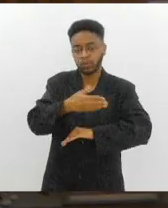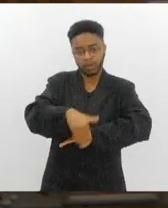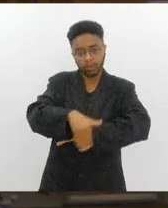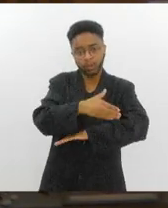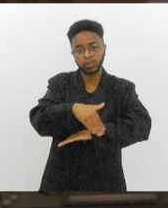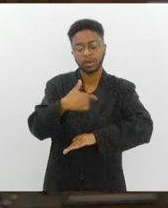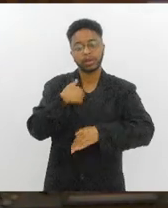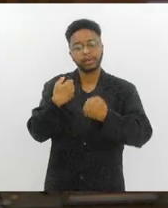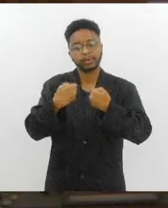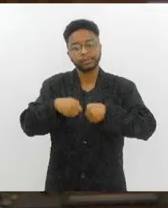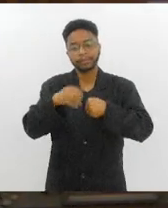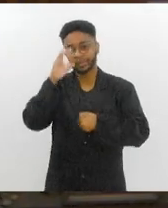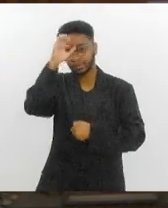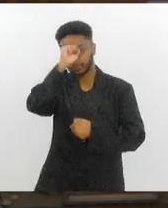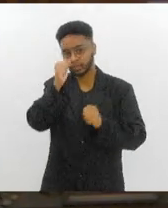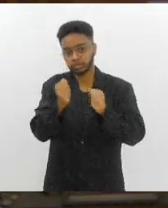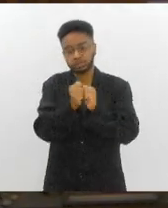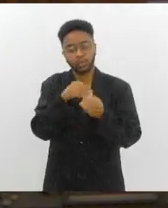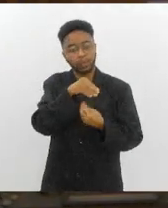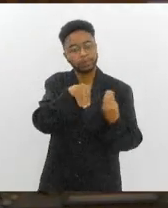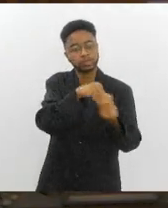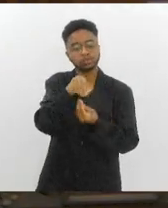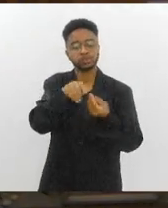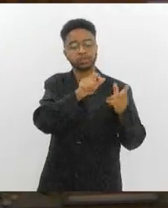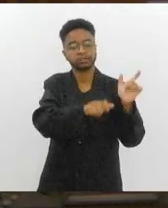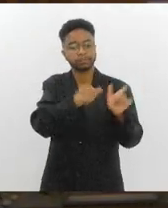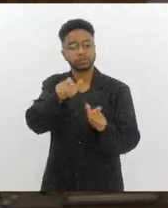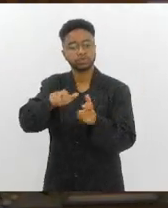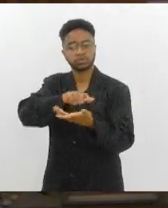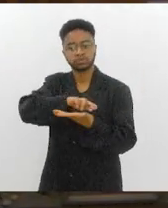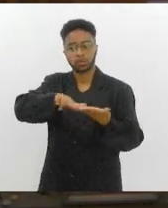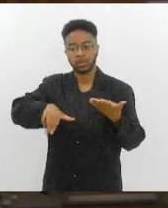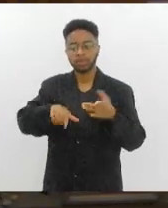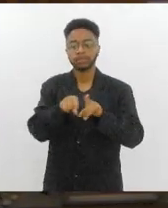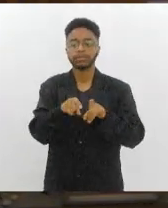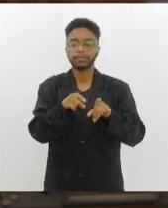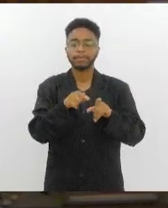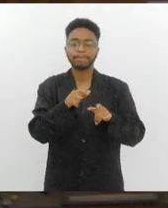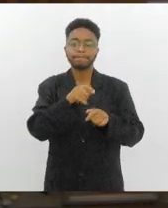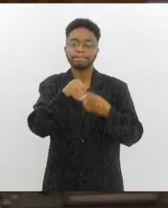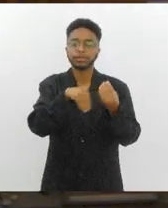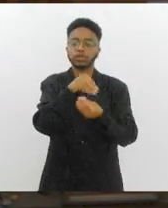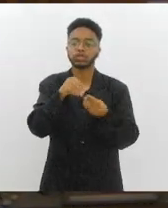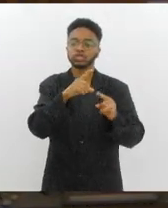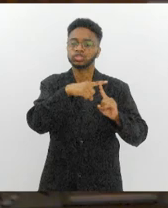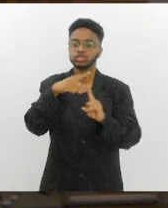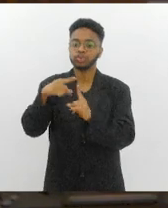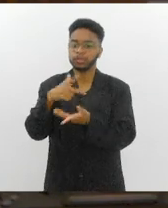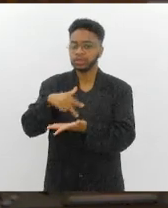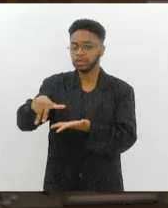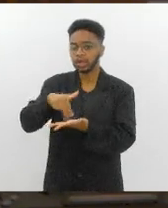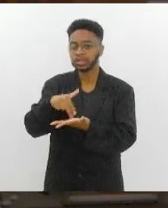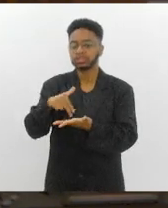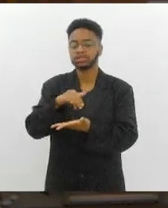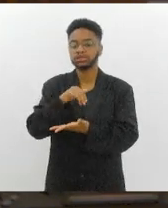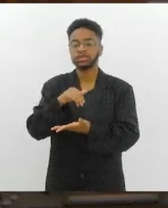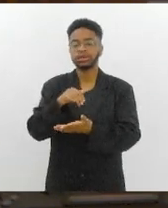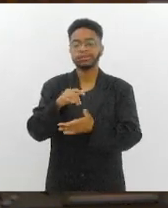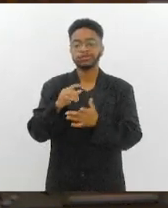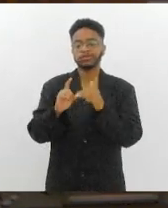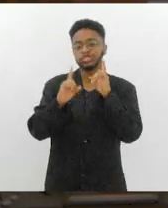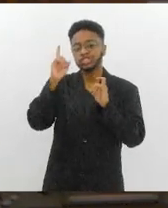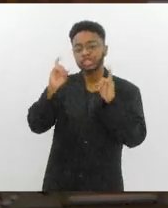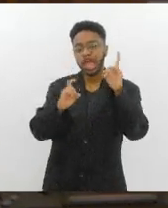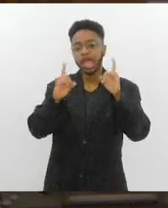tenho que aprender com a mistura das pessoas, com as misturas de dança, com os gestos de